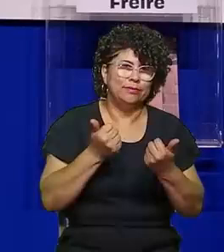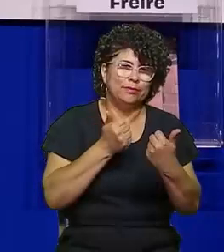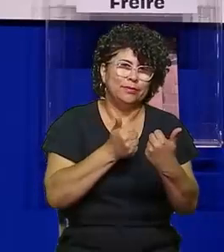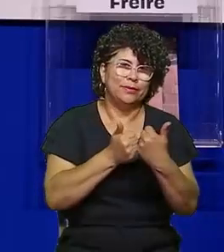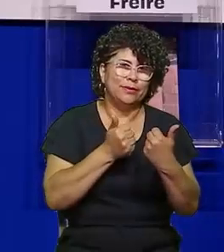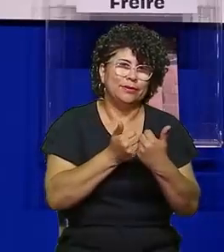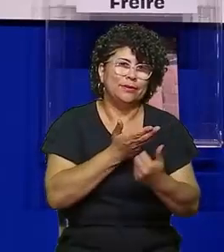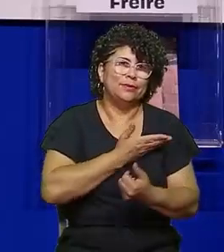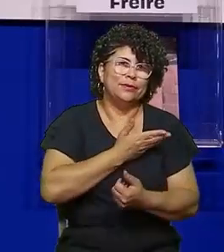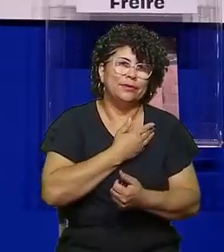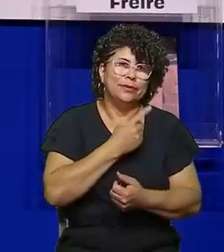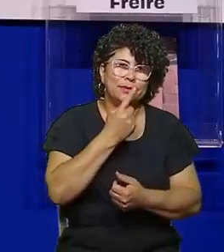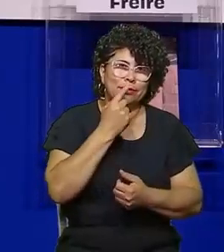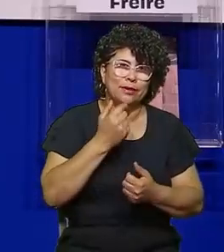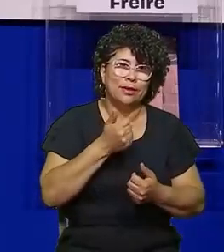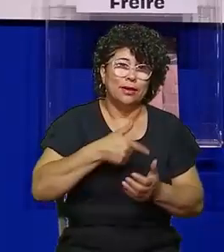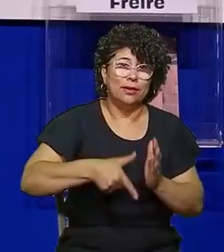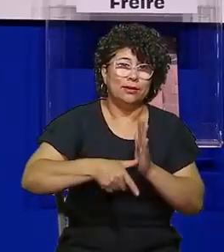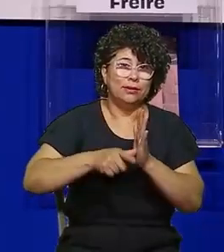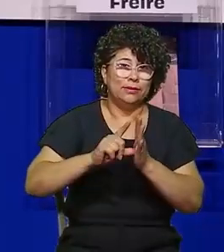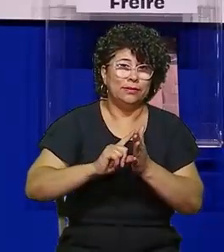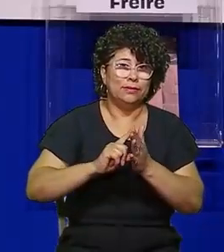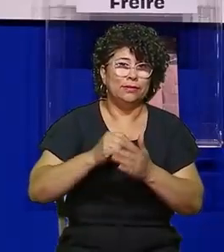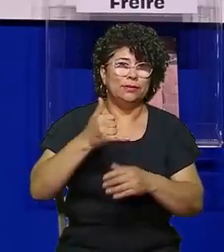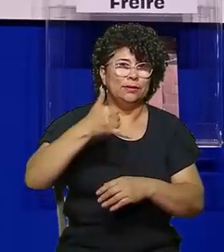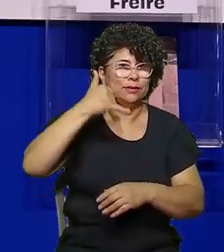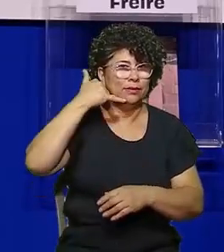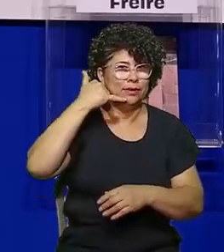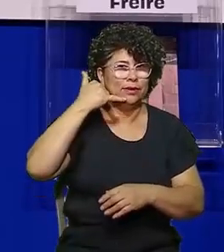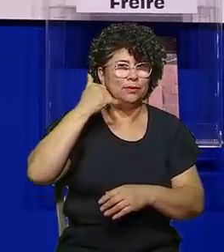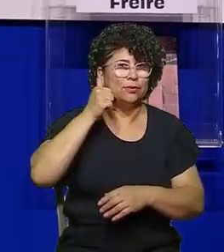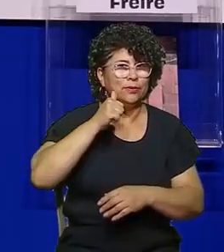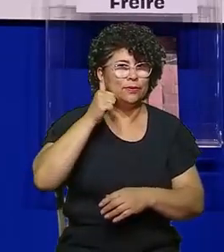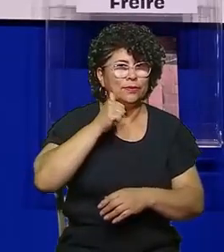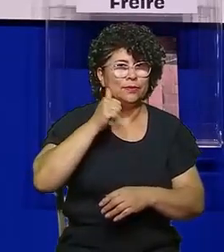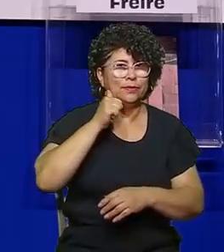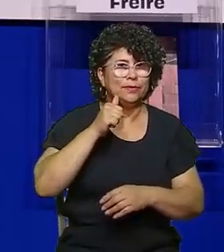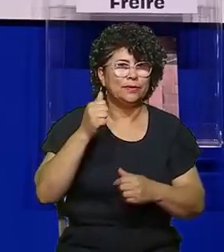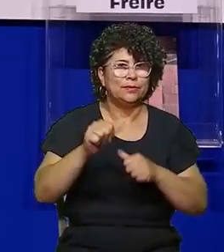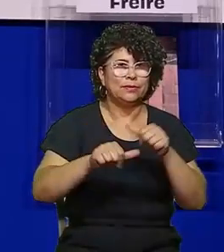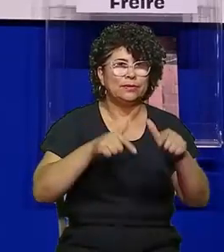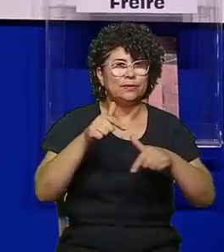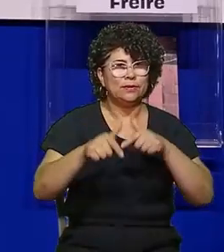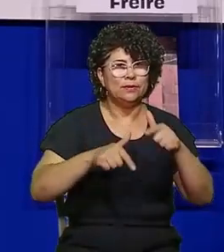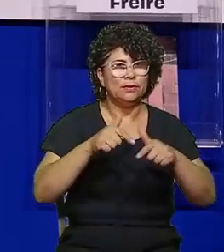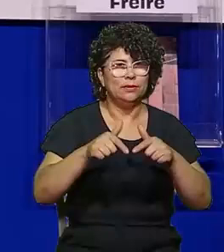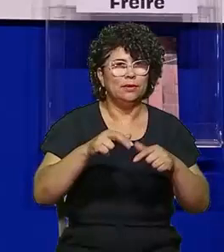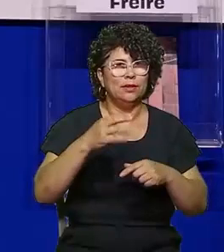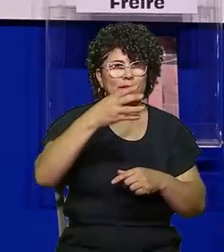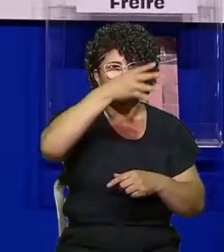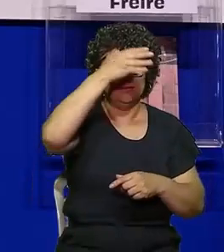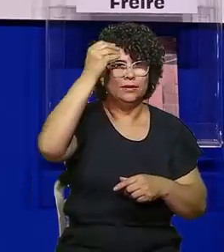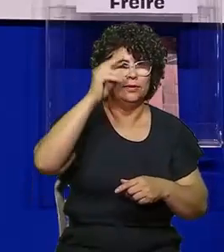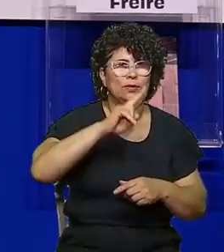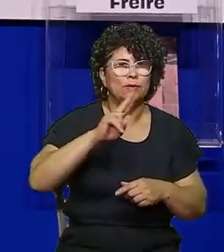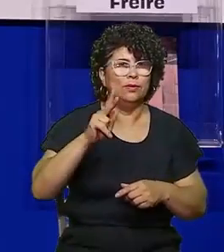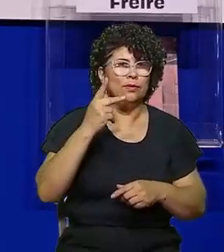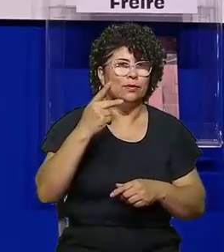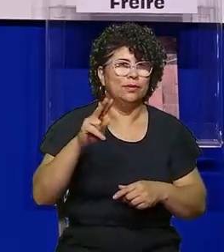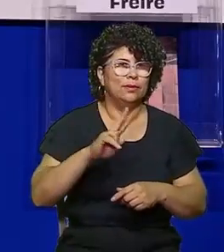Andrade, telefonei uma senhora que trabalhou durante tantos anos na família, eu me esqueço o nome dela agora,